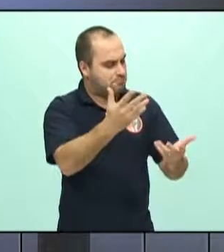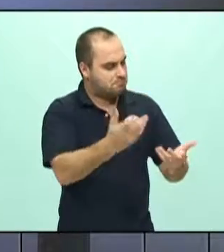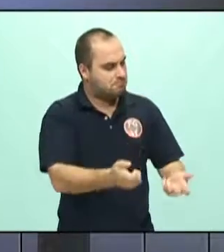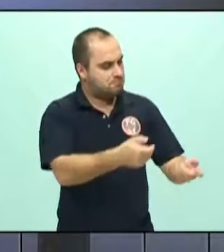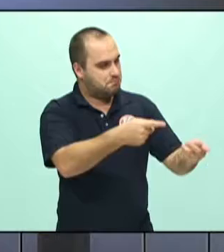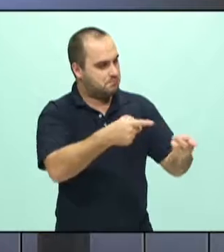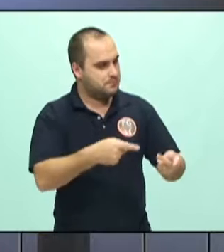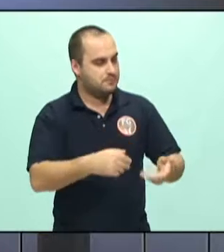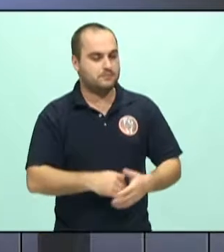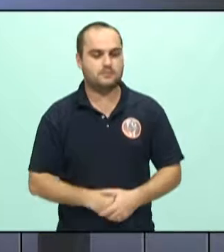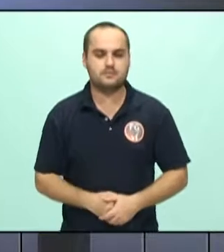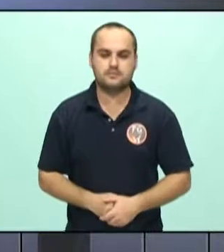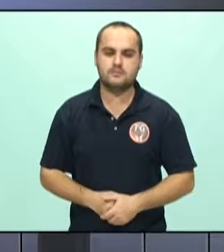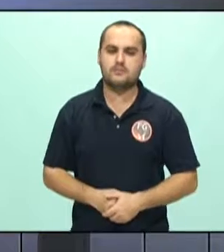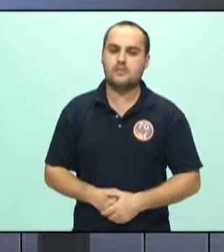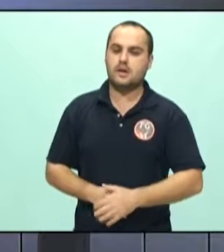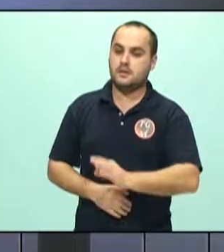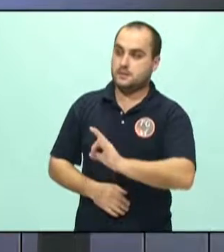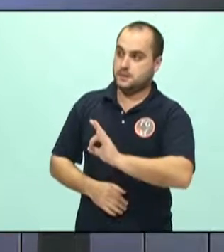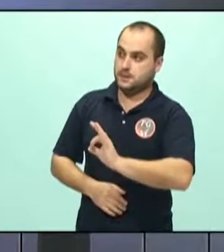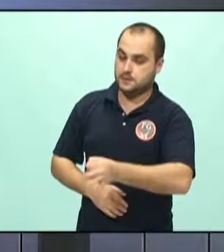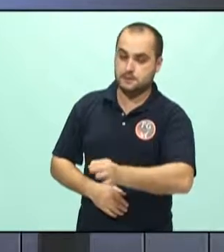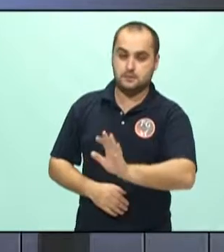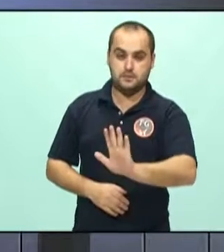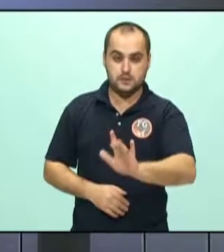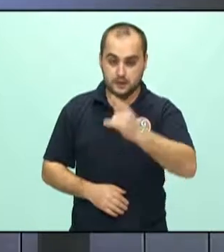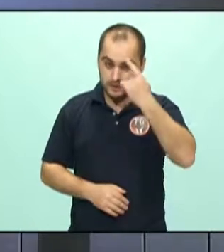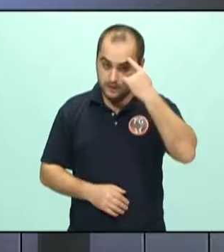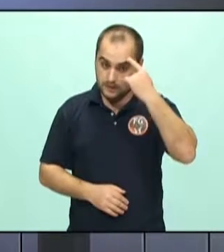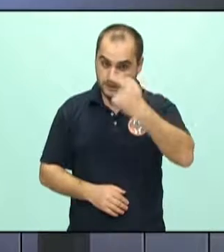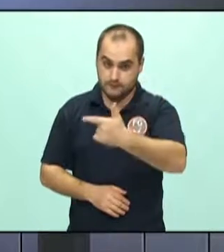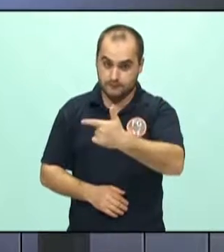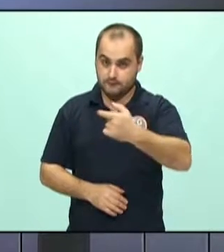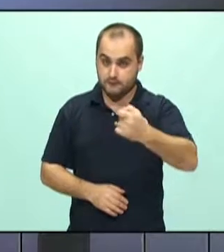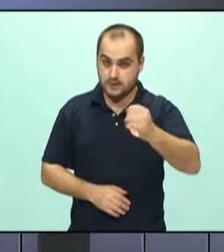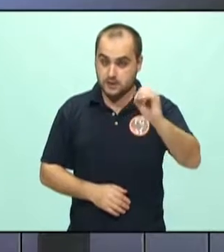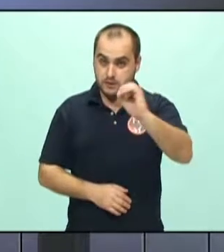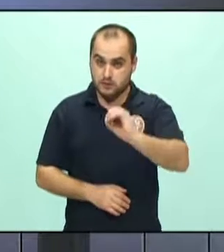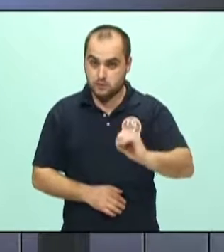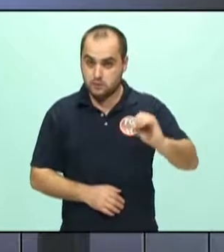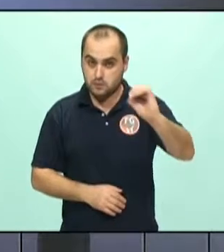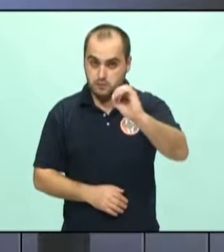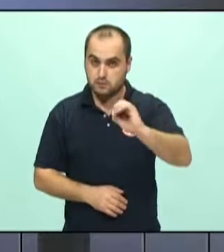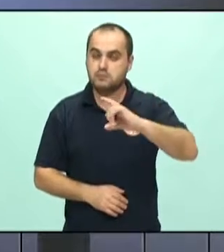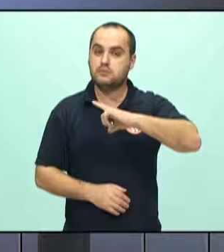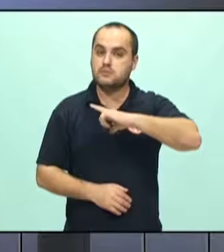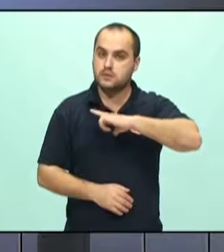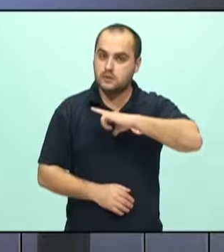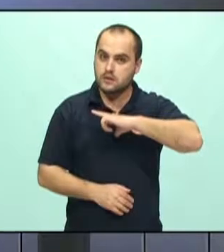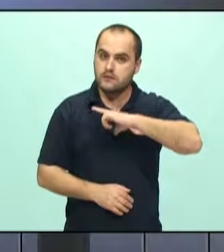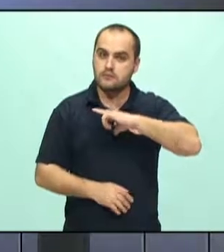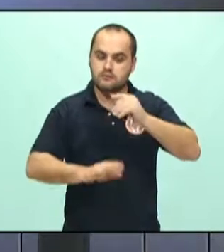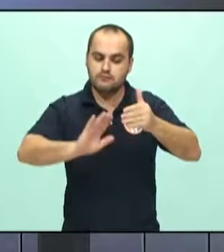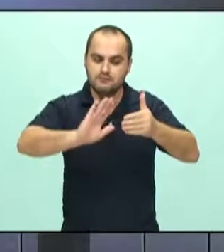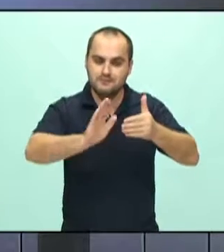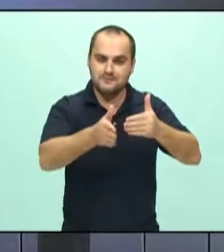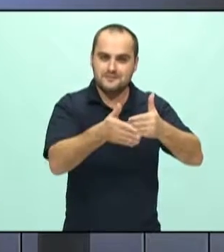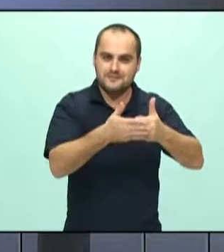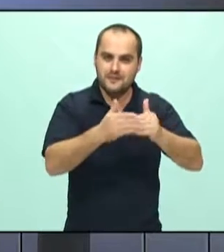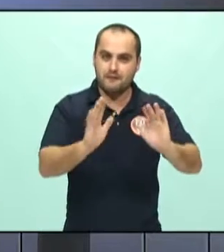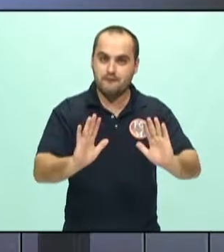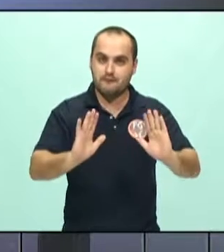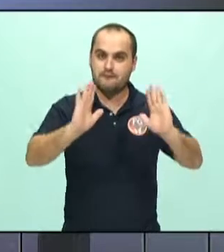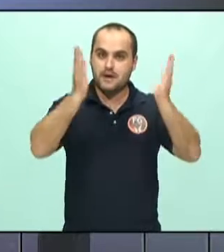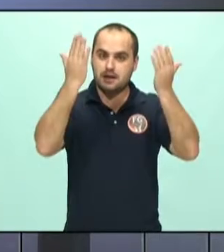houve o encerramento da 33ª edição da marejada nesse ano de 2019 um